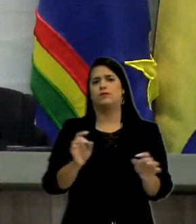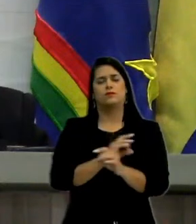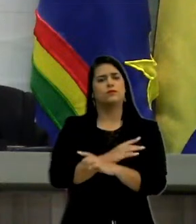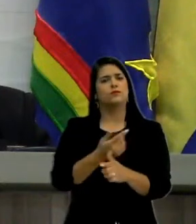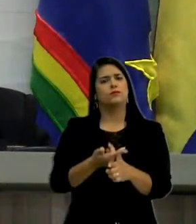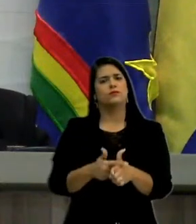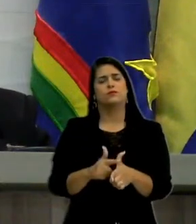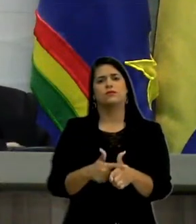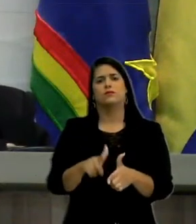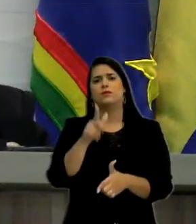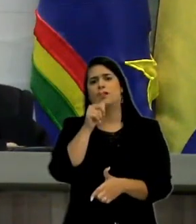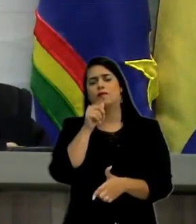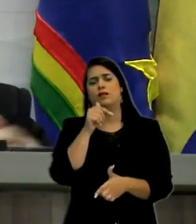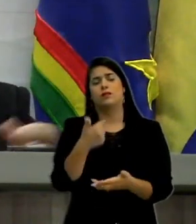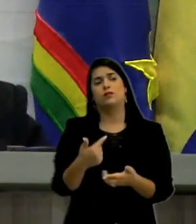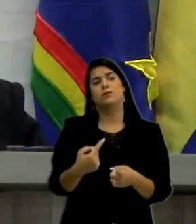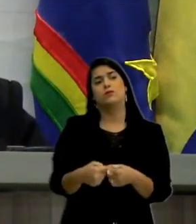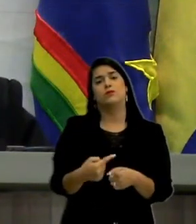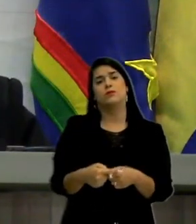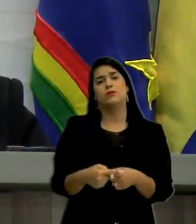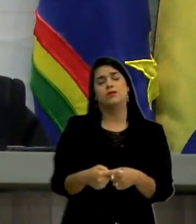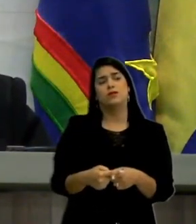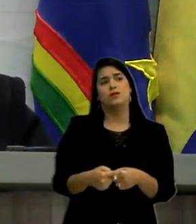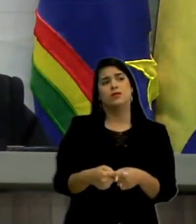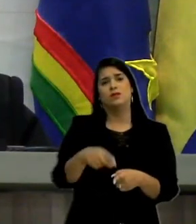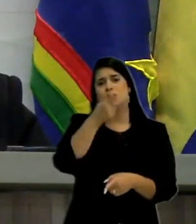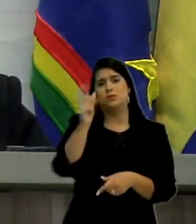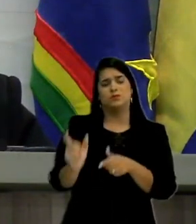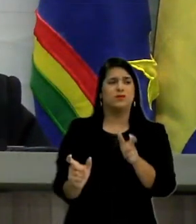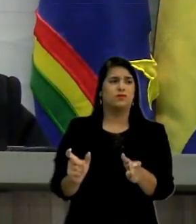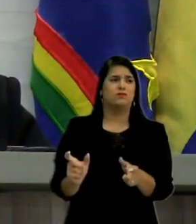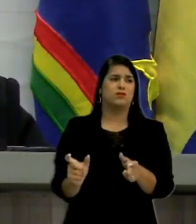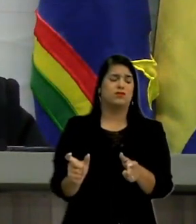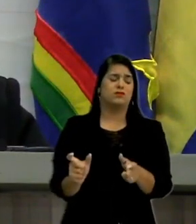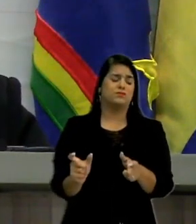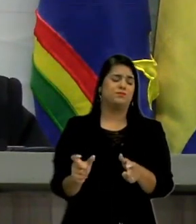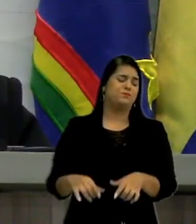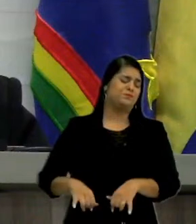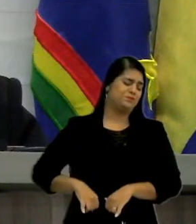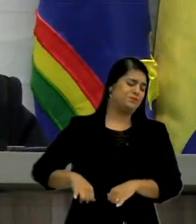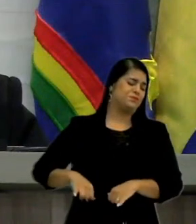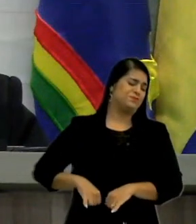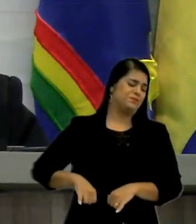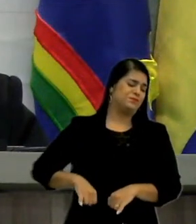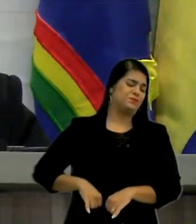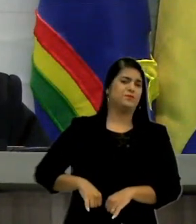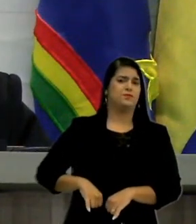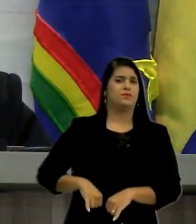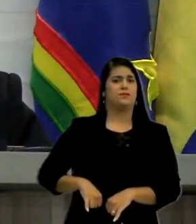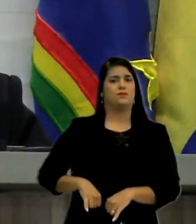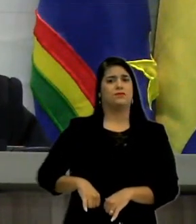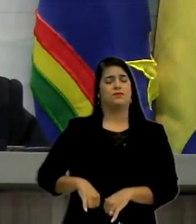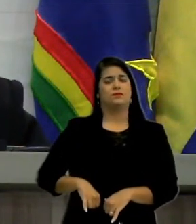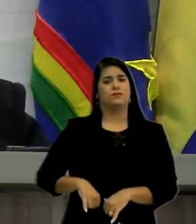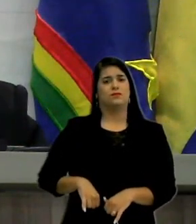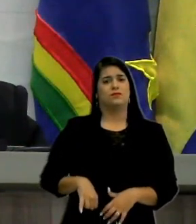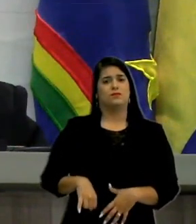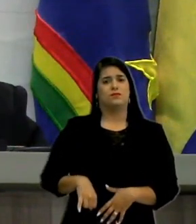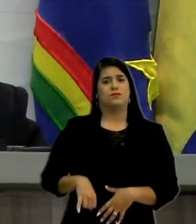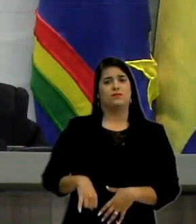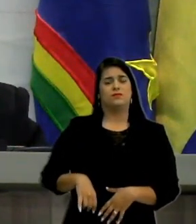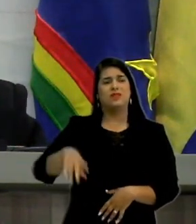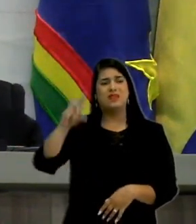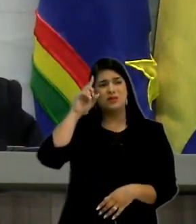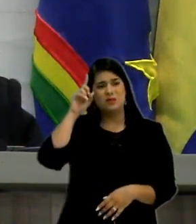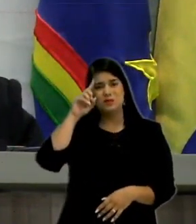pessoas. Porque, na verdade, as pessoas não aguentam mais. É muito sofrimento. E cada dia que passa